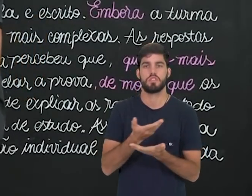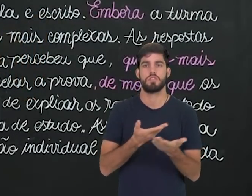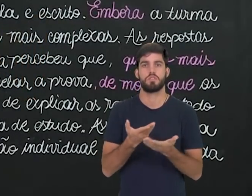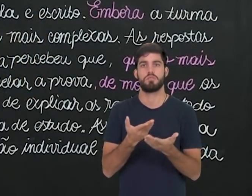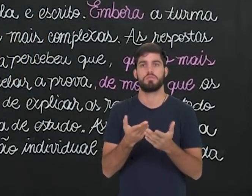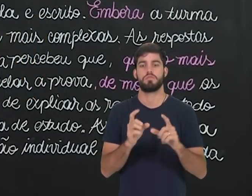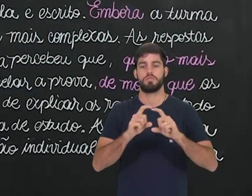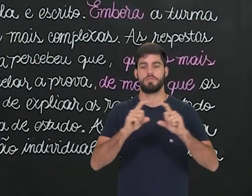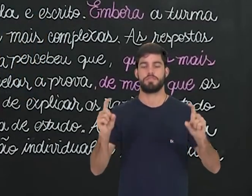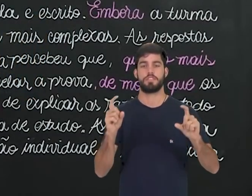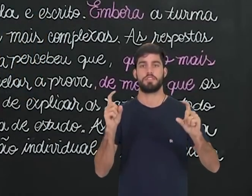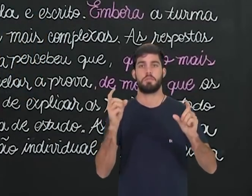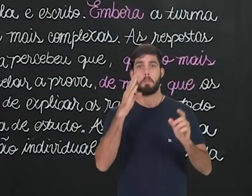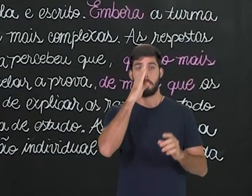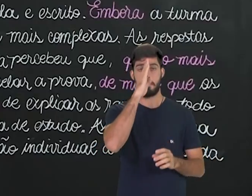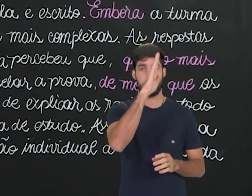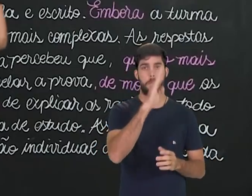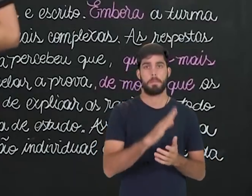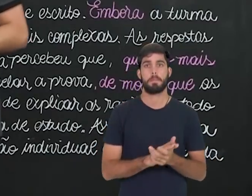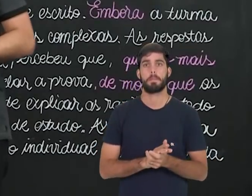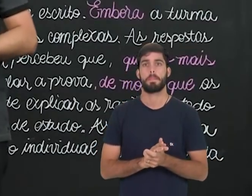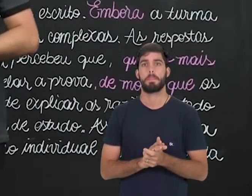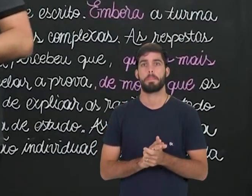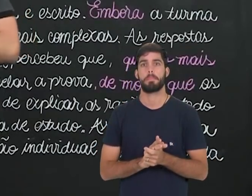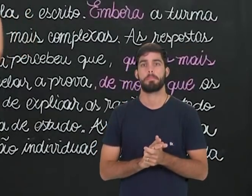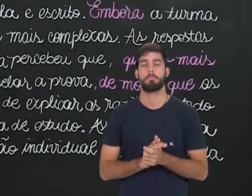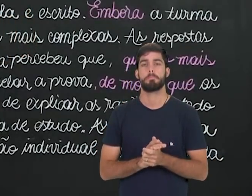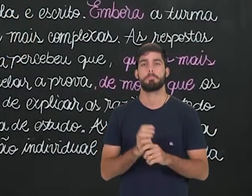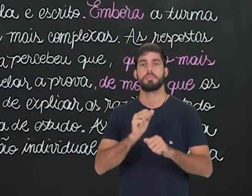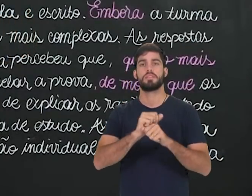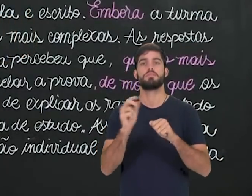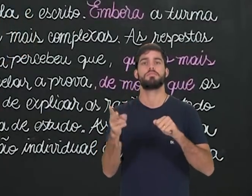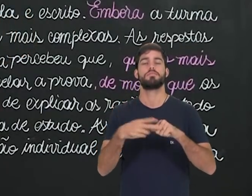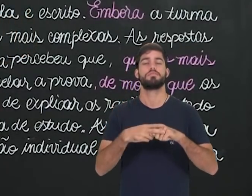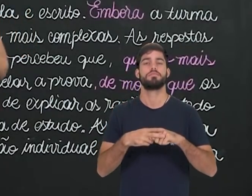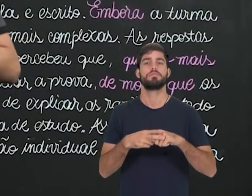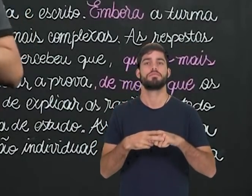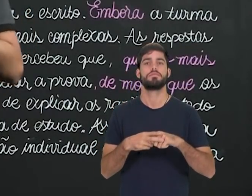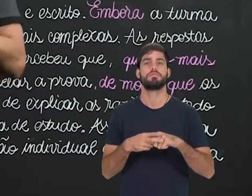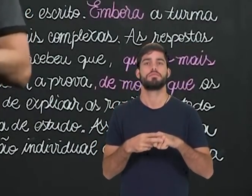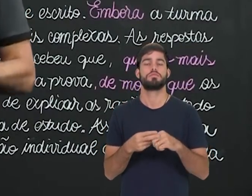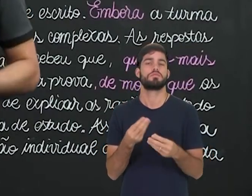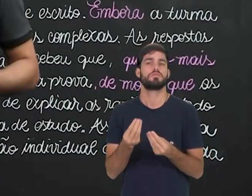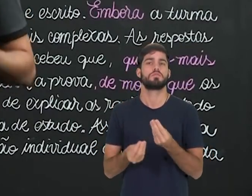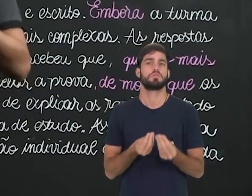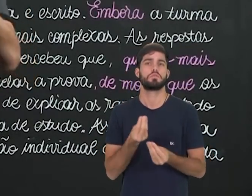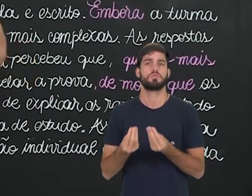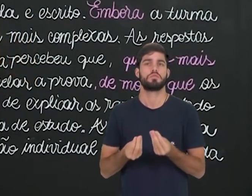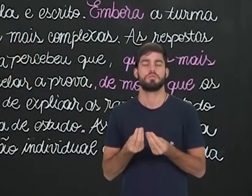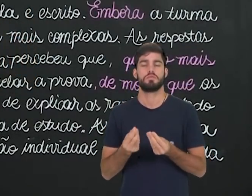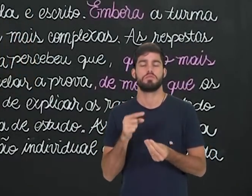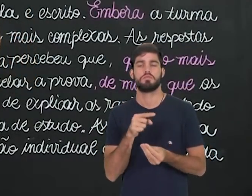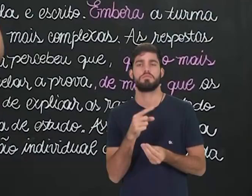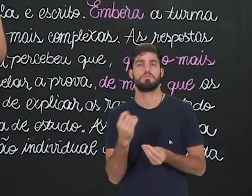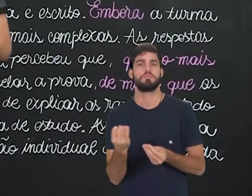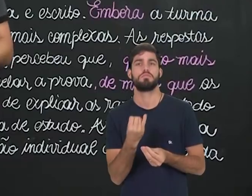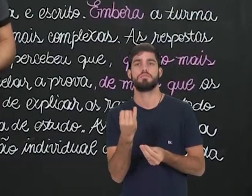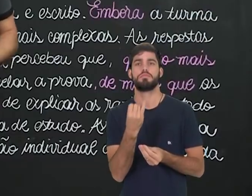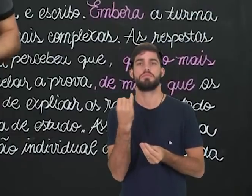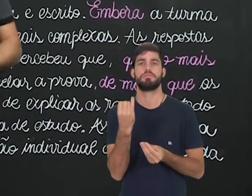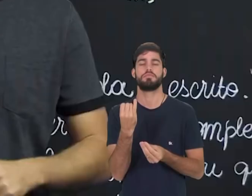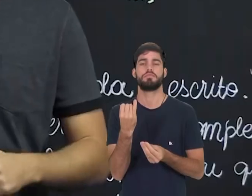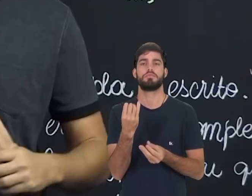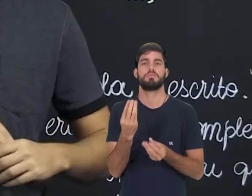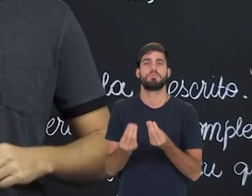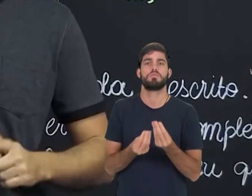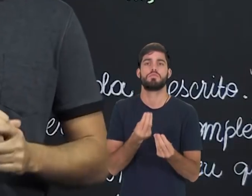das orações subordinadas adverbiais, essa oração subordinada funciona como um advérbio, ela tem valor de advérbio,